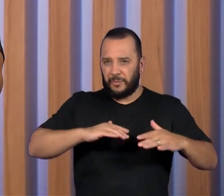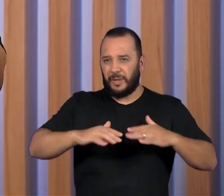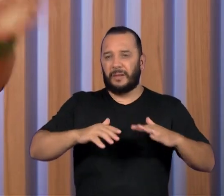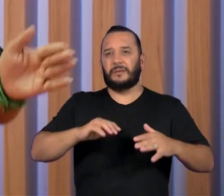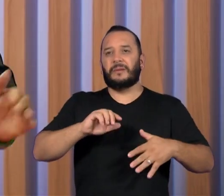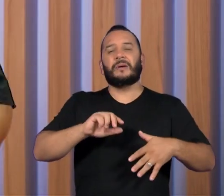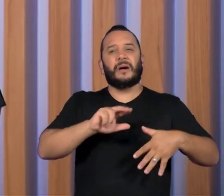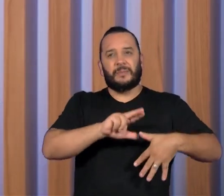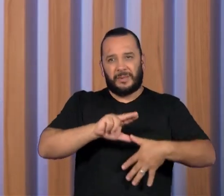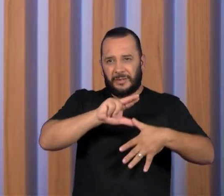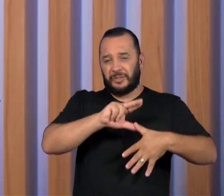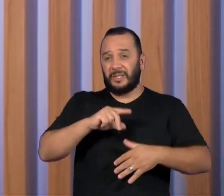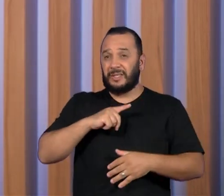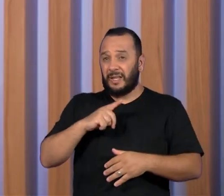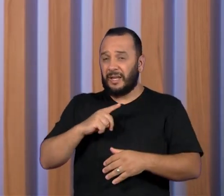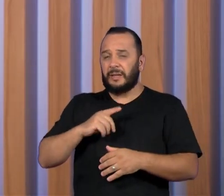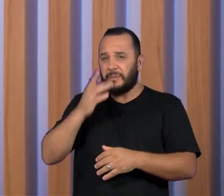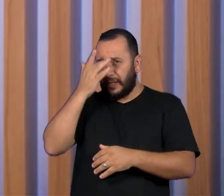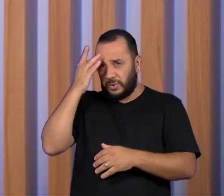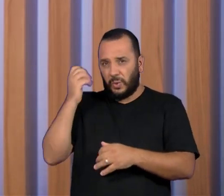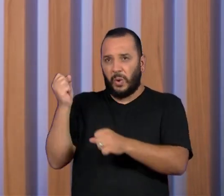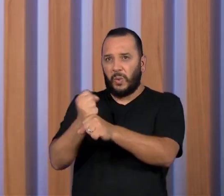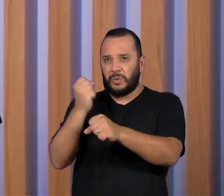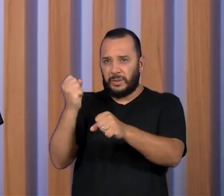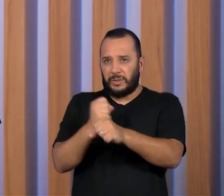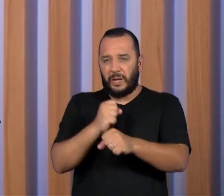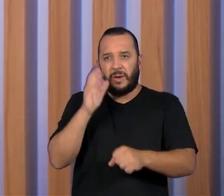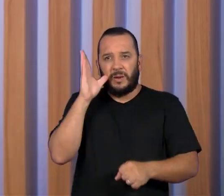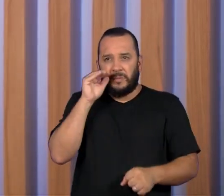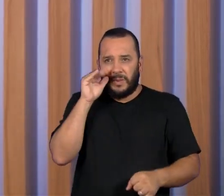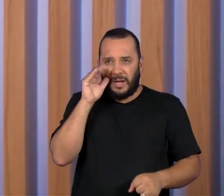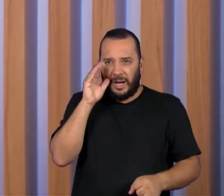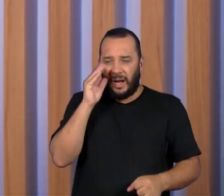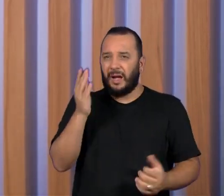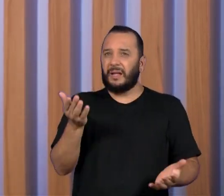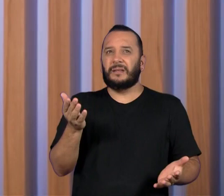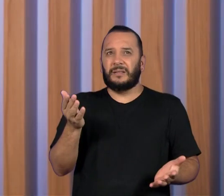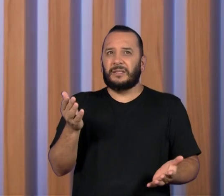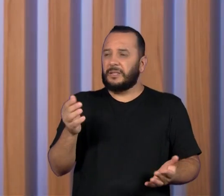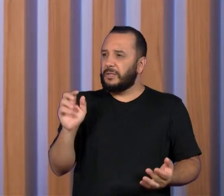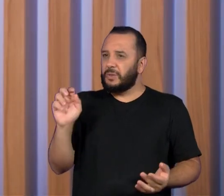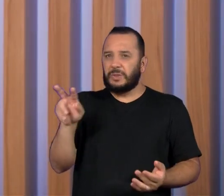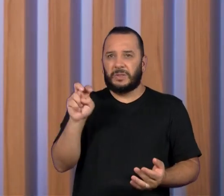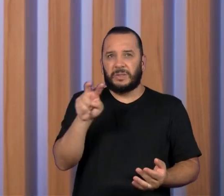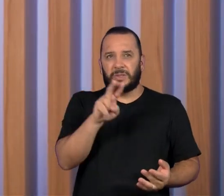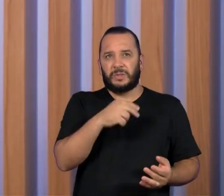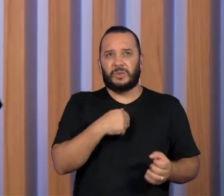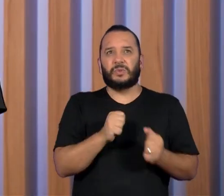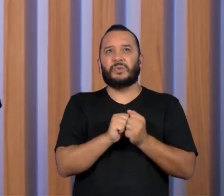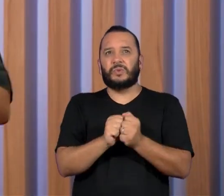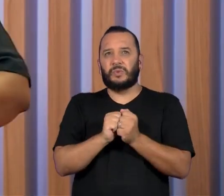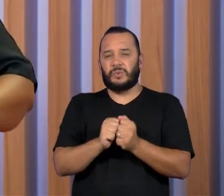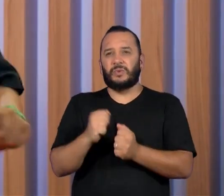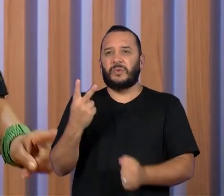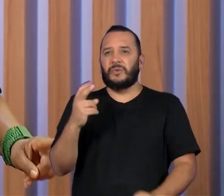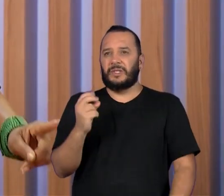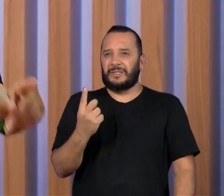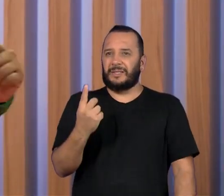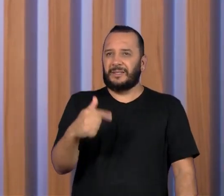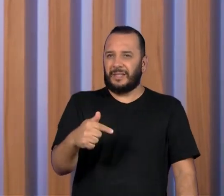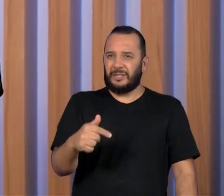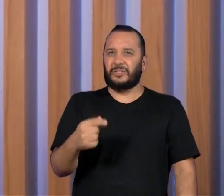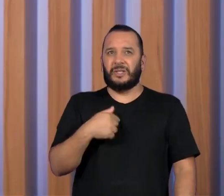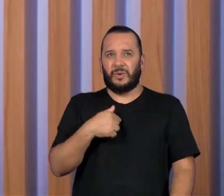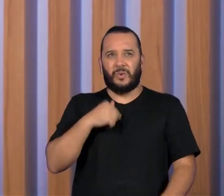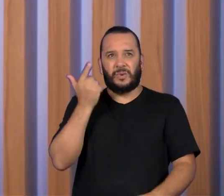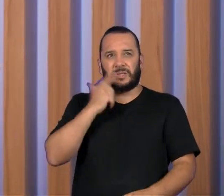pedreiros, empregadas domésticas, diaristas, e que eu estava naquele meio. Eu comecei na Povo Civil São Bernardo do Campo em 2017. Então foi uma alavancada muito grande, um